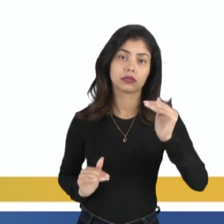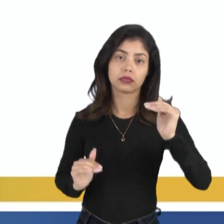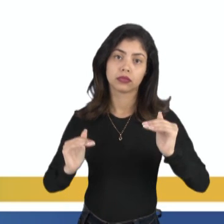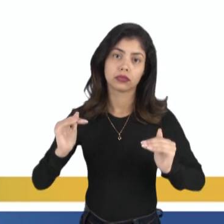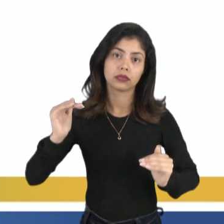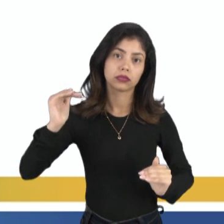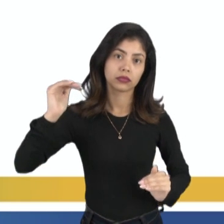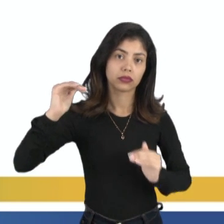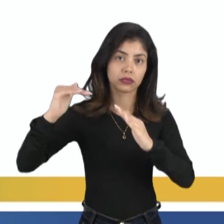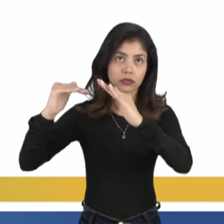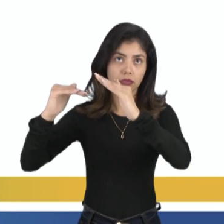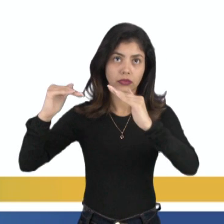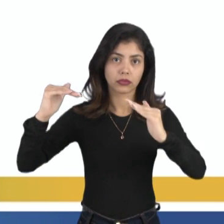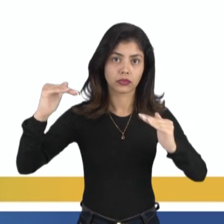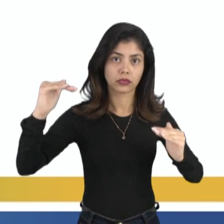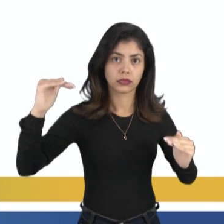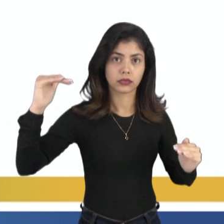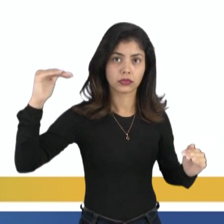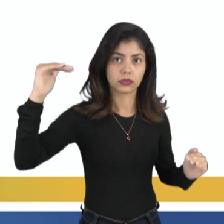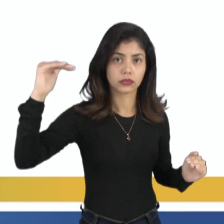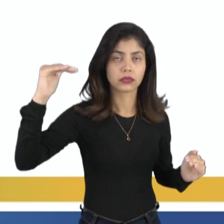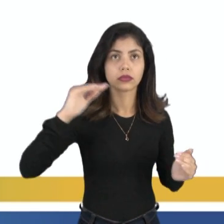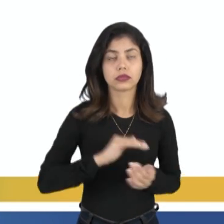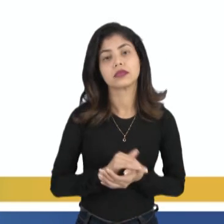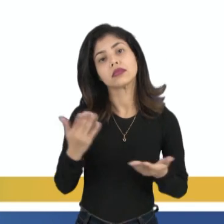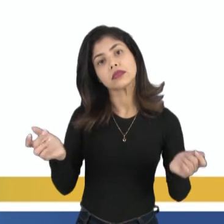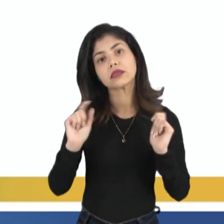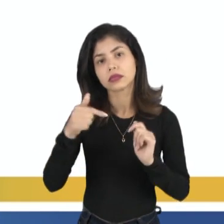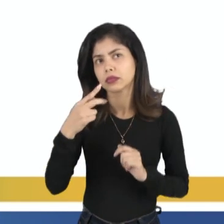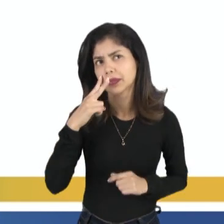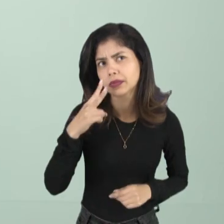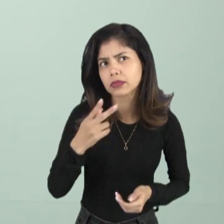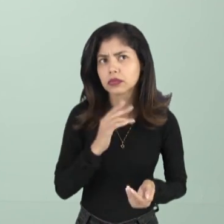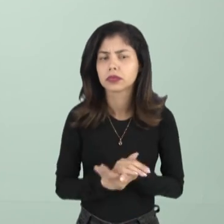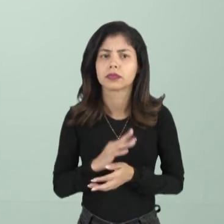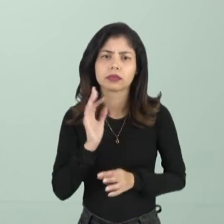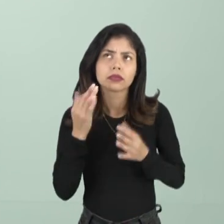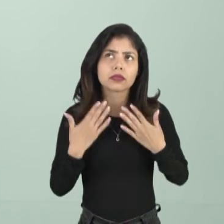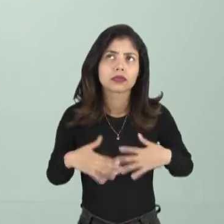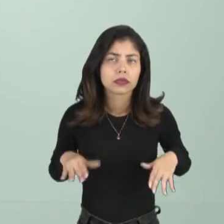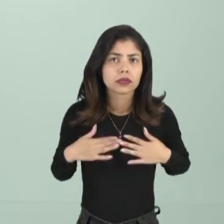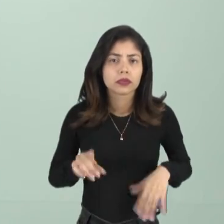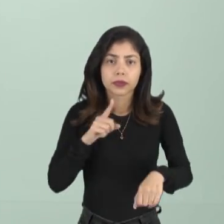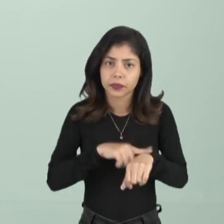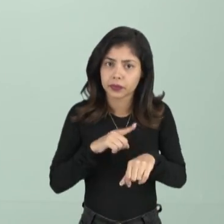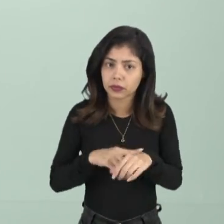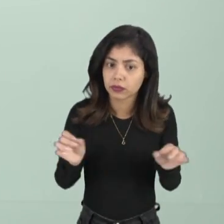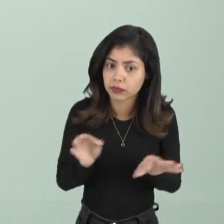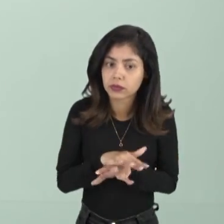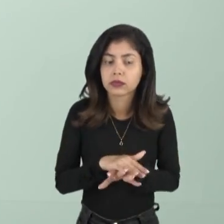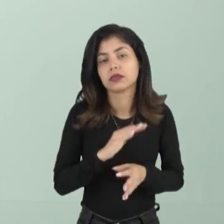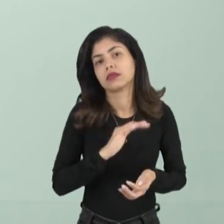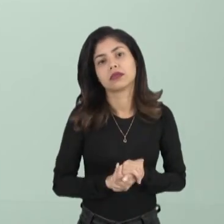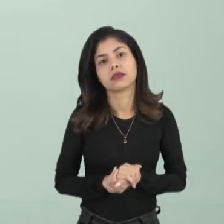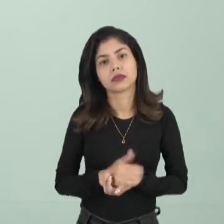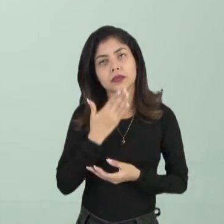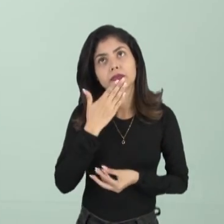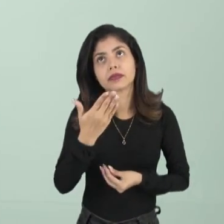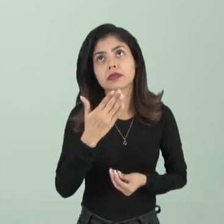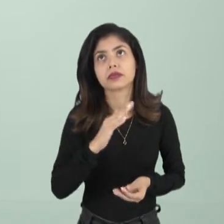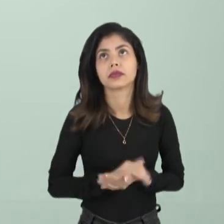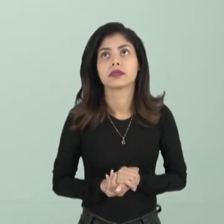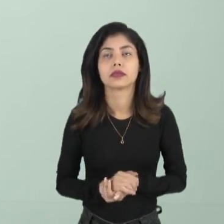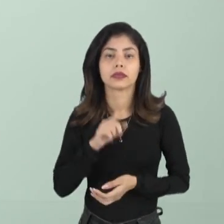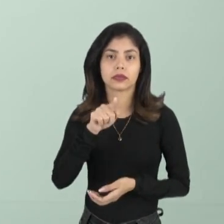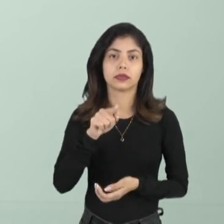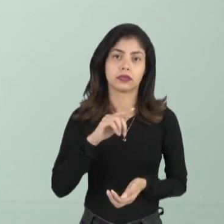equilíbrio. Essa força aqui vai estar ganhando. Então, pessoal, depois vocês vejam esse cálculo aí com calma, que nosso tempo já estourou. Peço